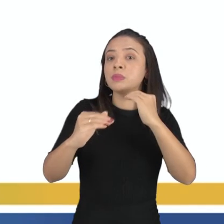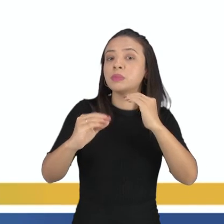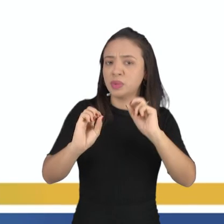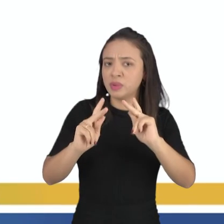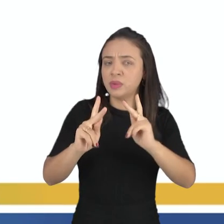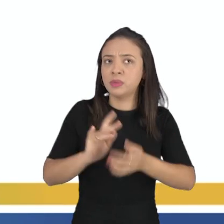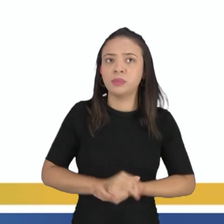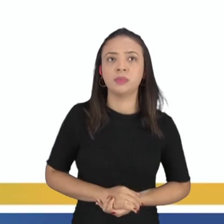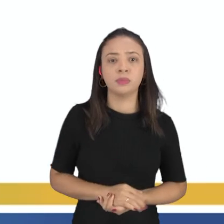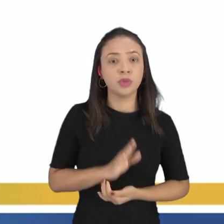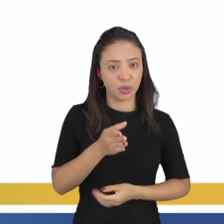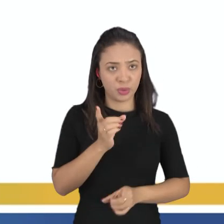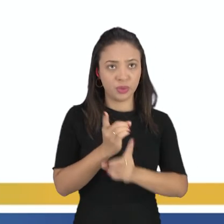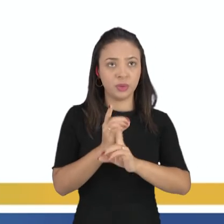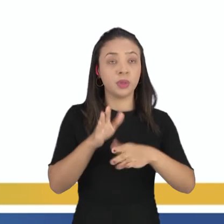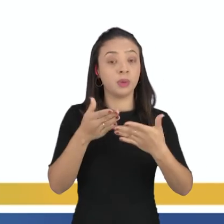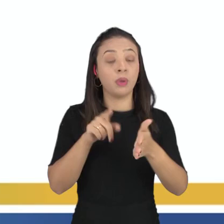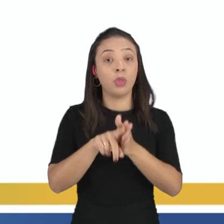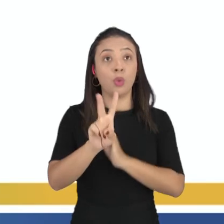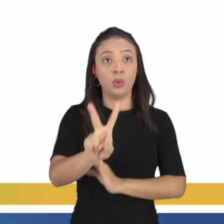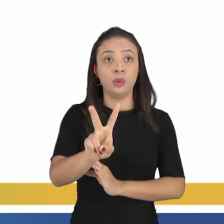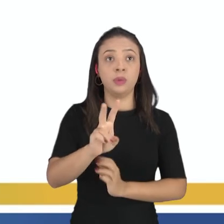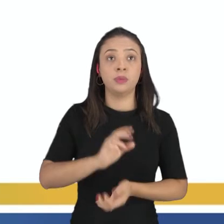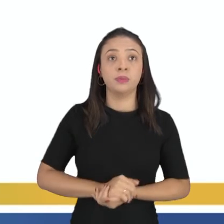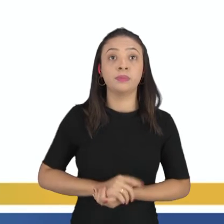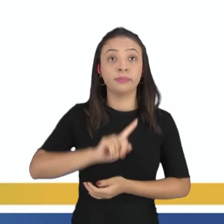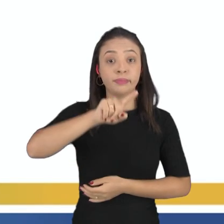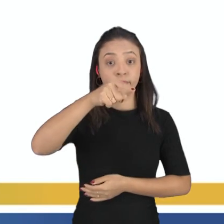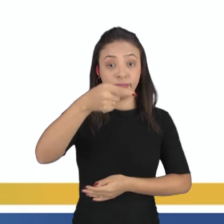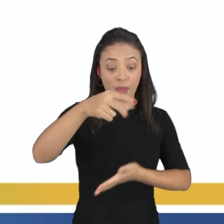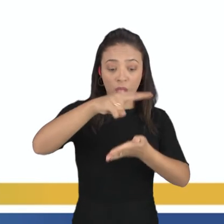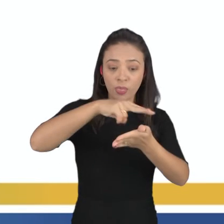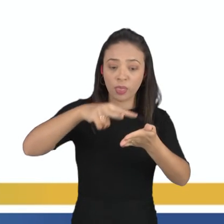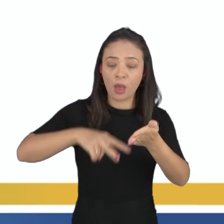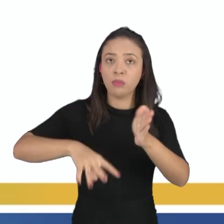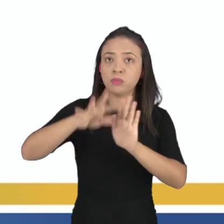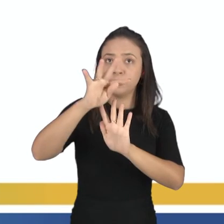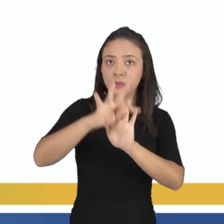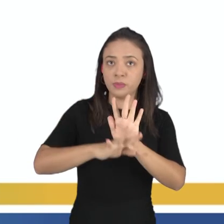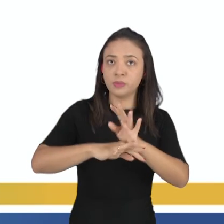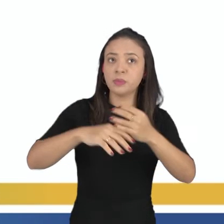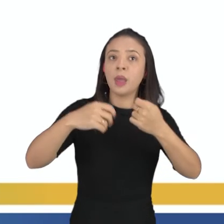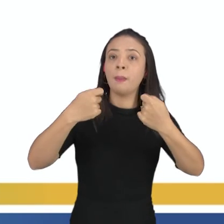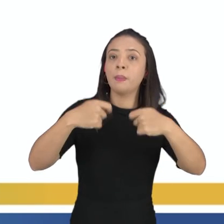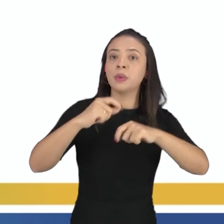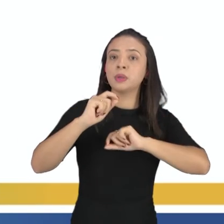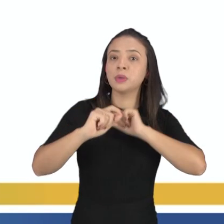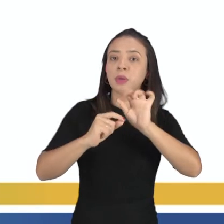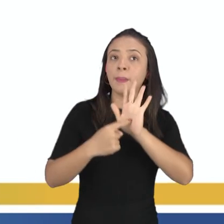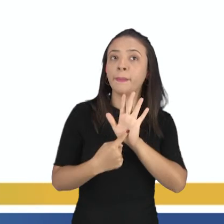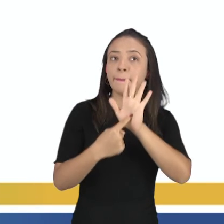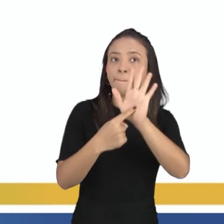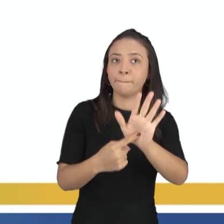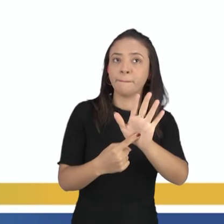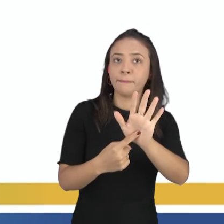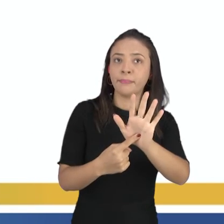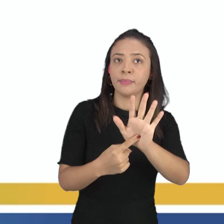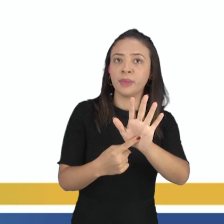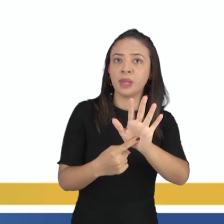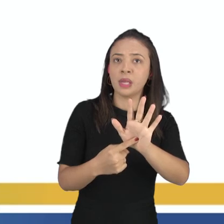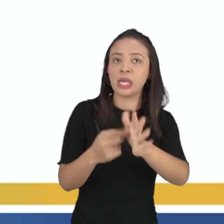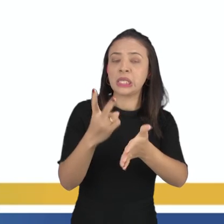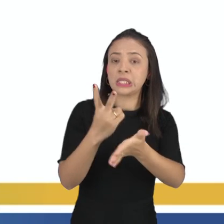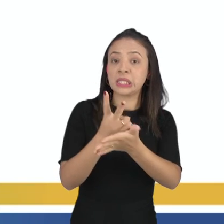ok? Identificou. A2. Após a leitura do texto, pode-se afirmar que, normalmente,